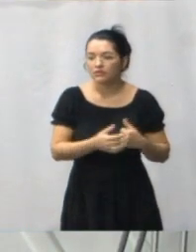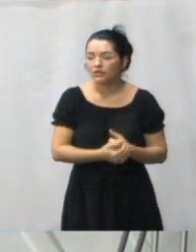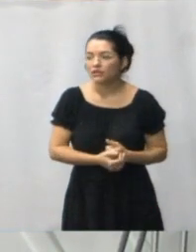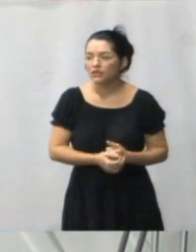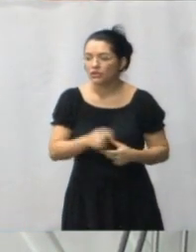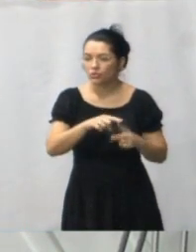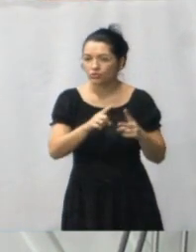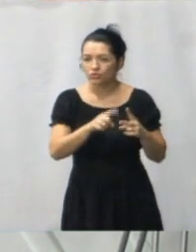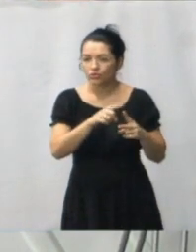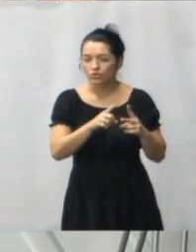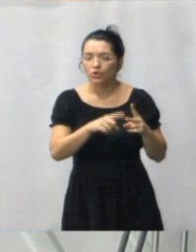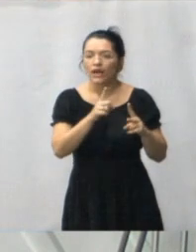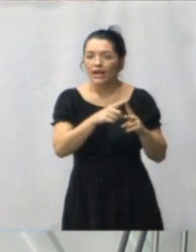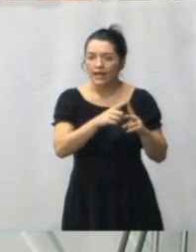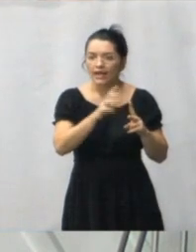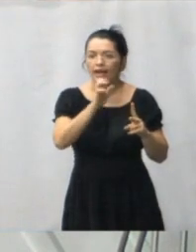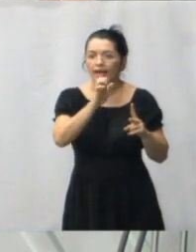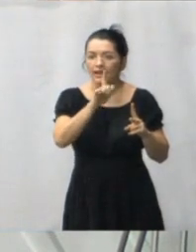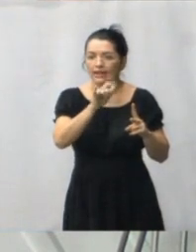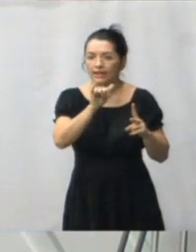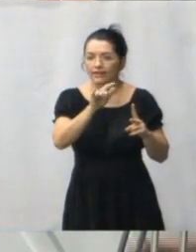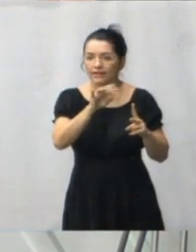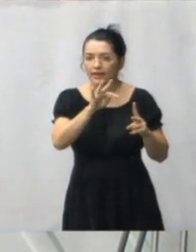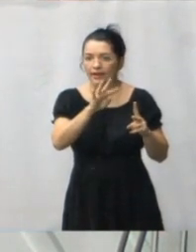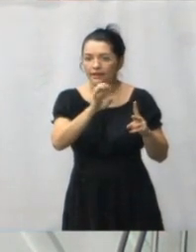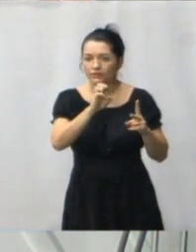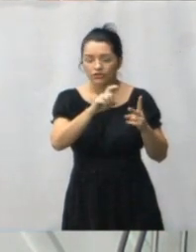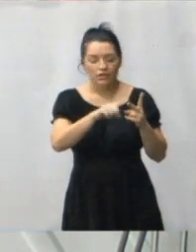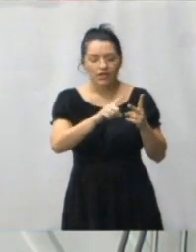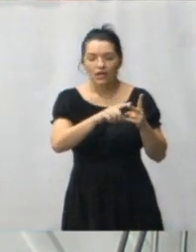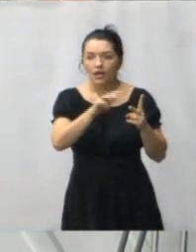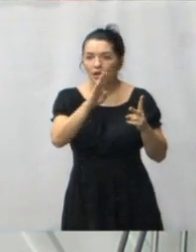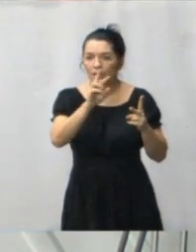Eliette, Branquinho, Maria Aparecida, não é isso?